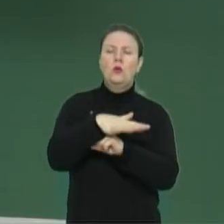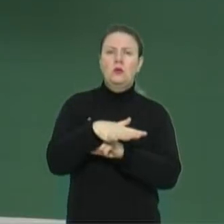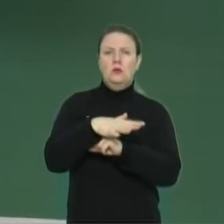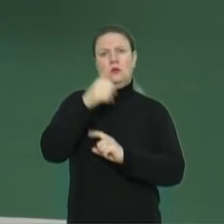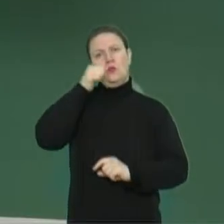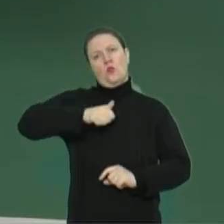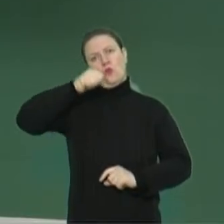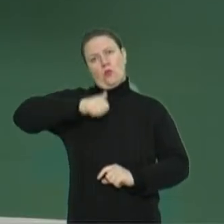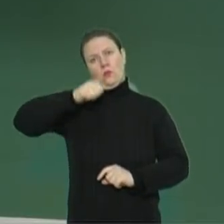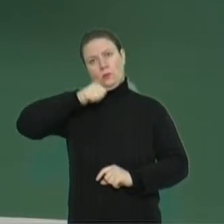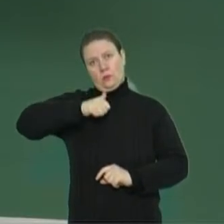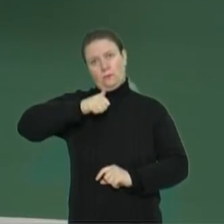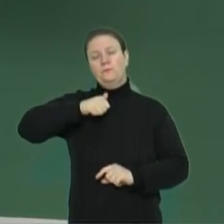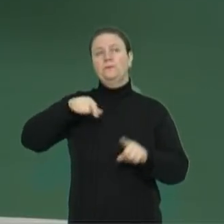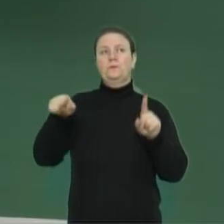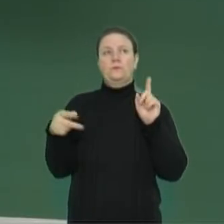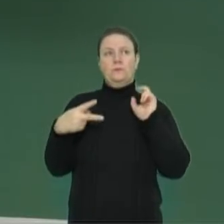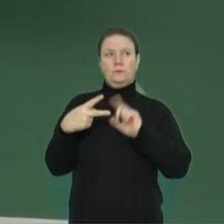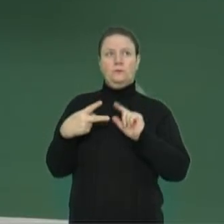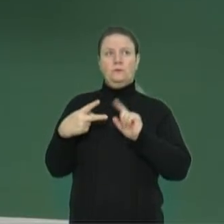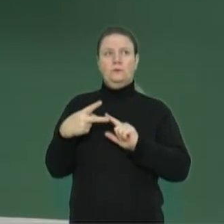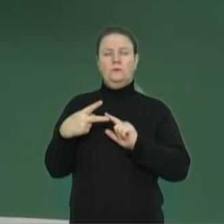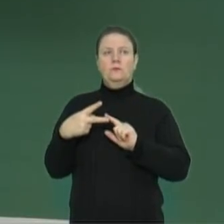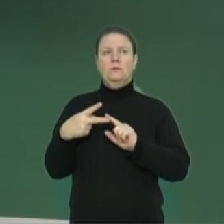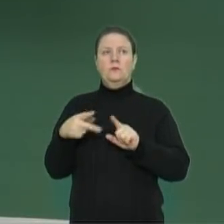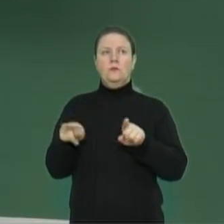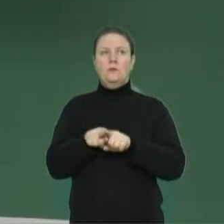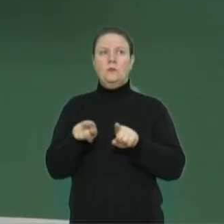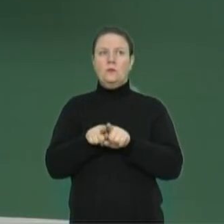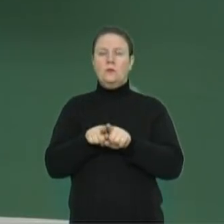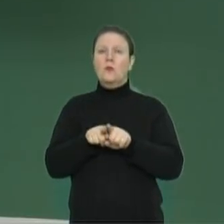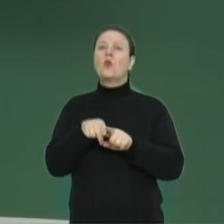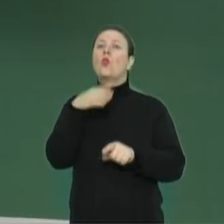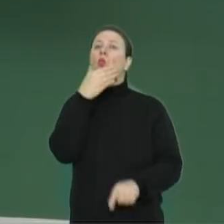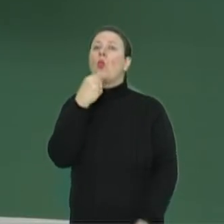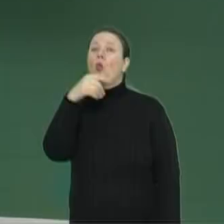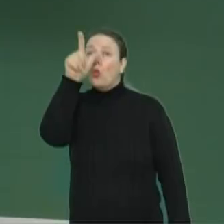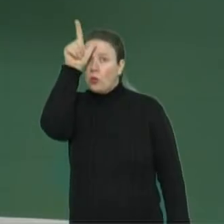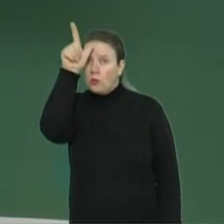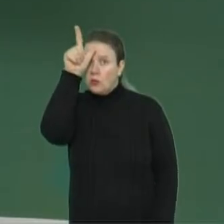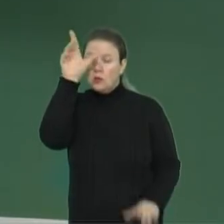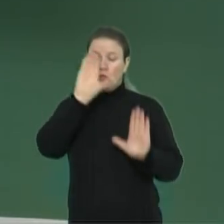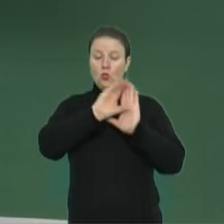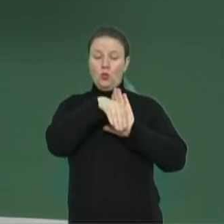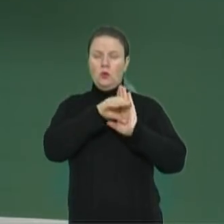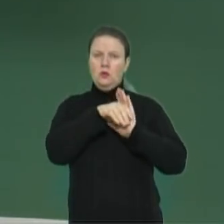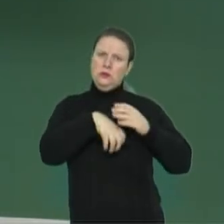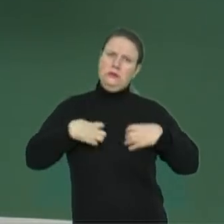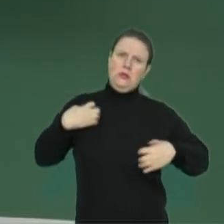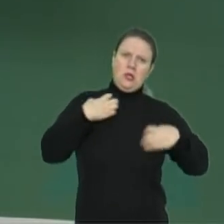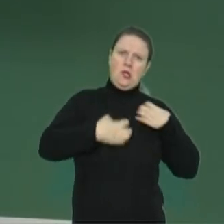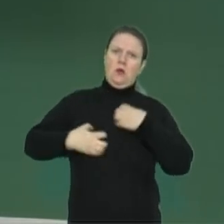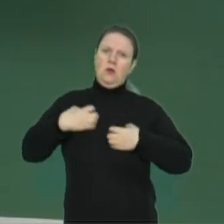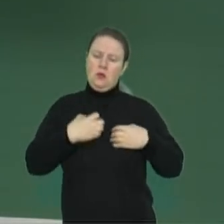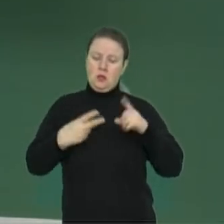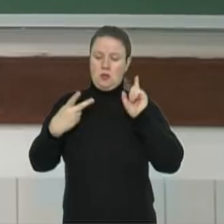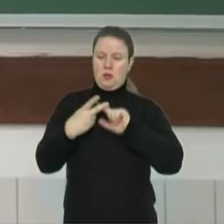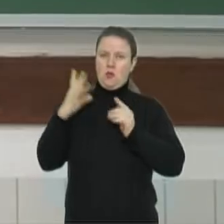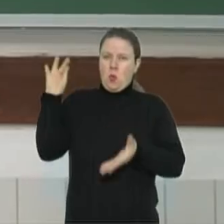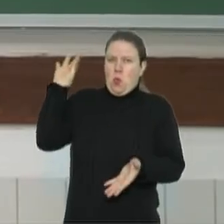desse pensamento, né? E dentro da filosofia do Heidegger, os conceitos de angústia e